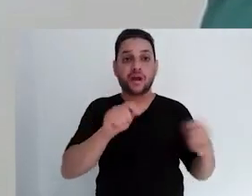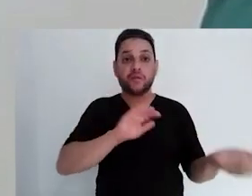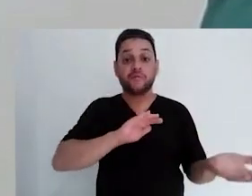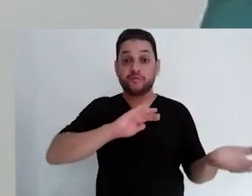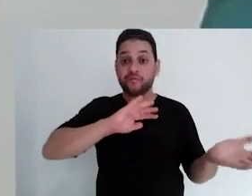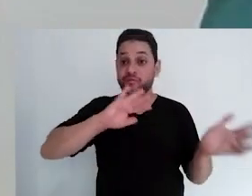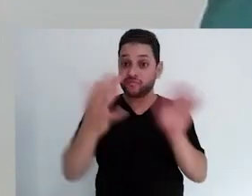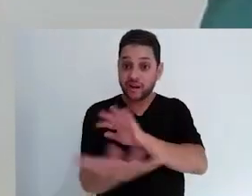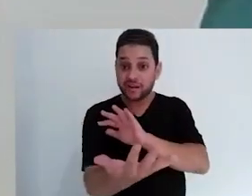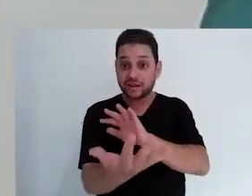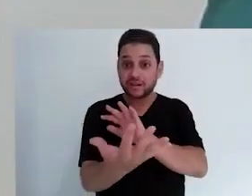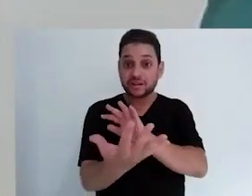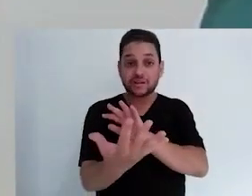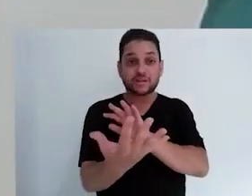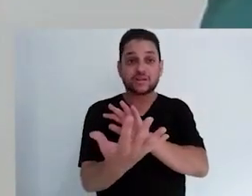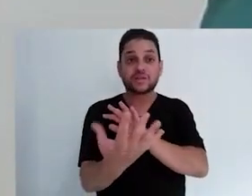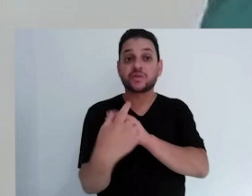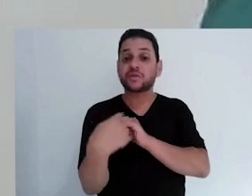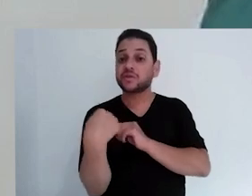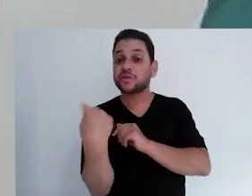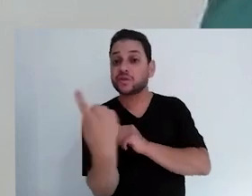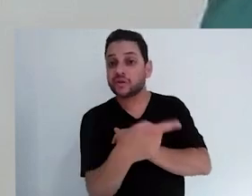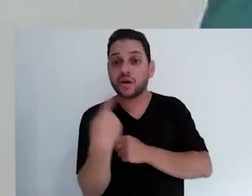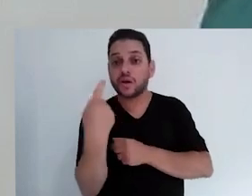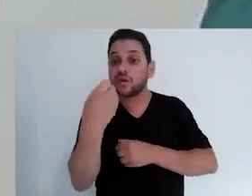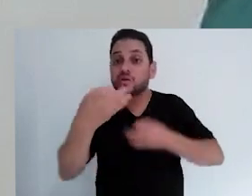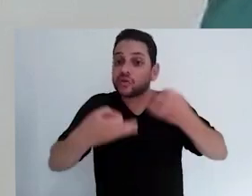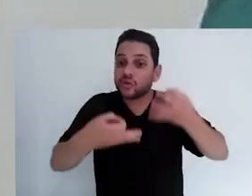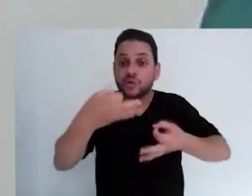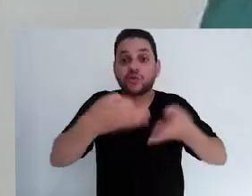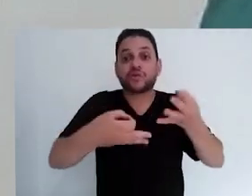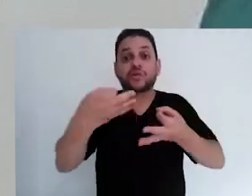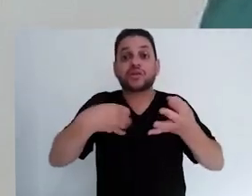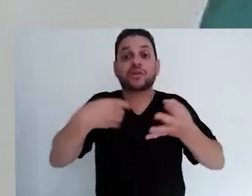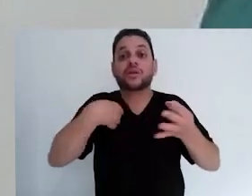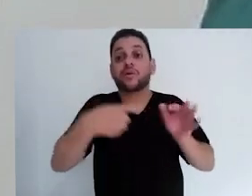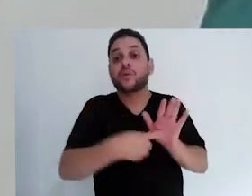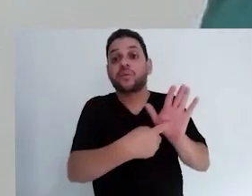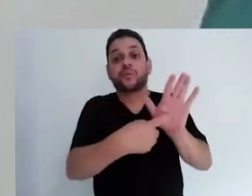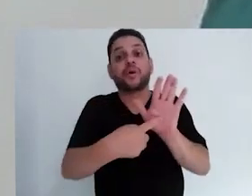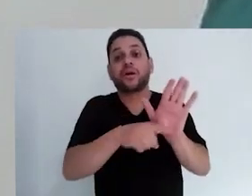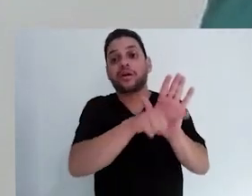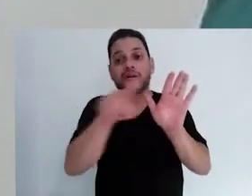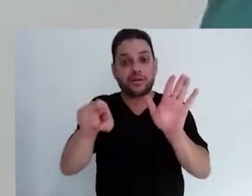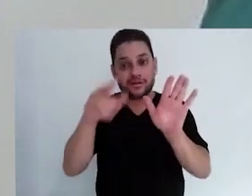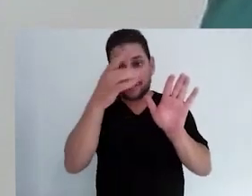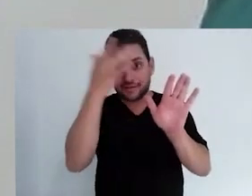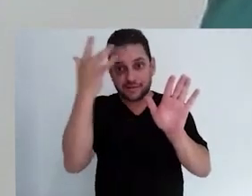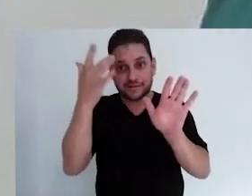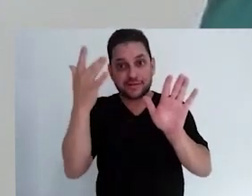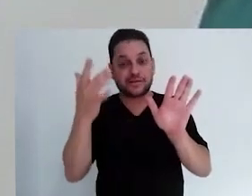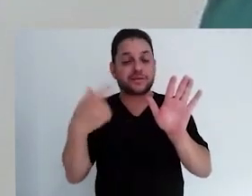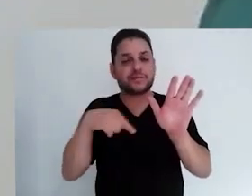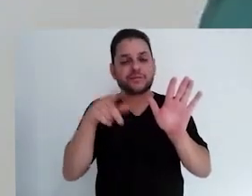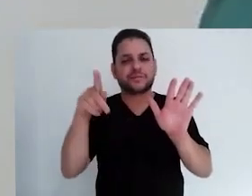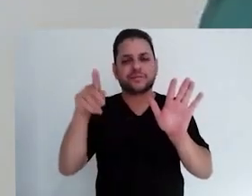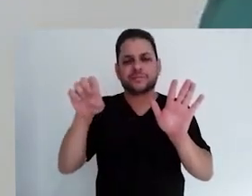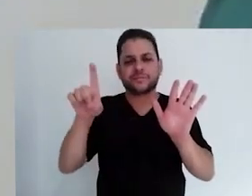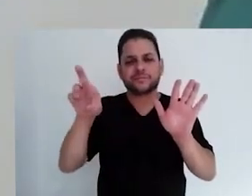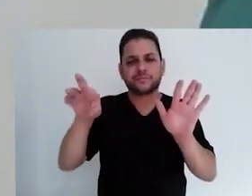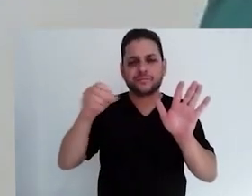a gente exerce a jurisdição e apresenta a justiça para o jurisdicionado. O Pedro falou um pouco da necessidade